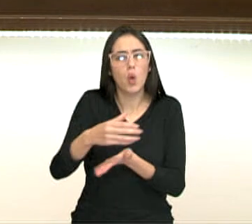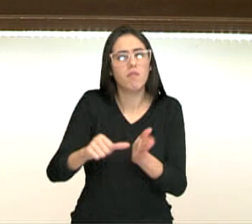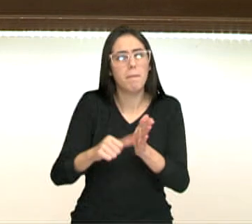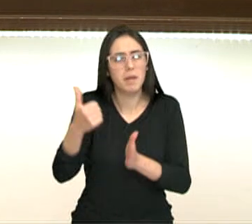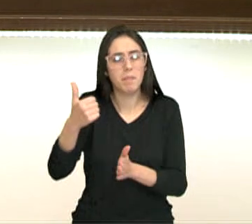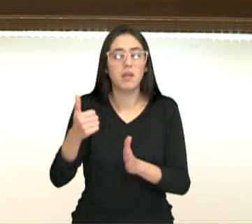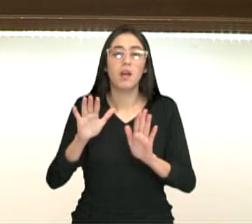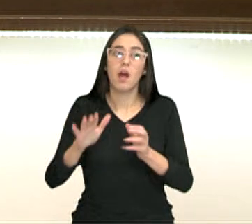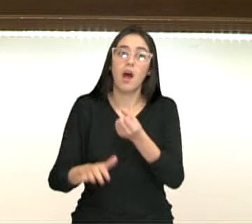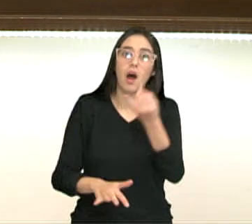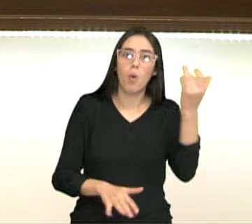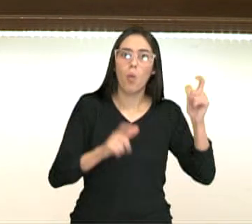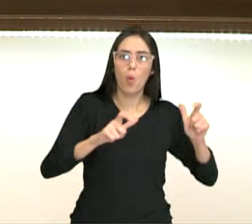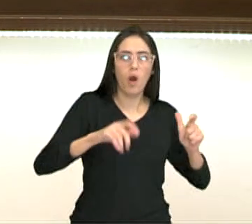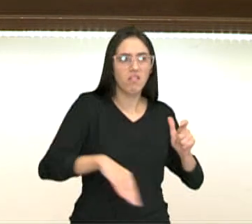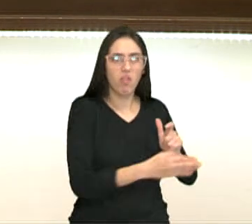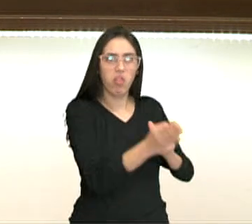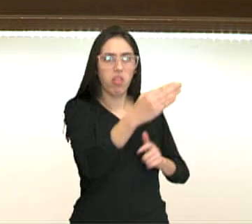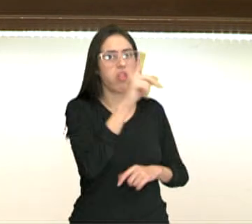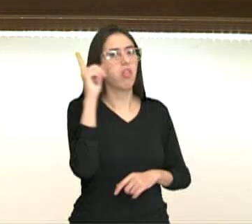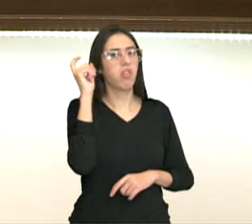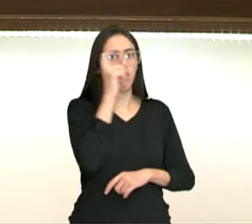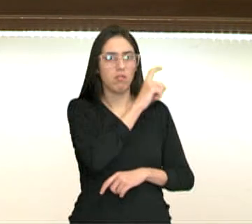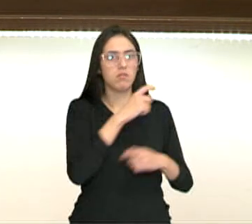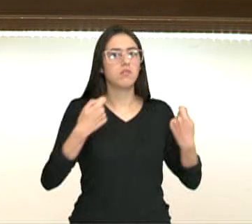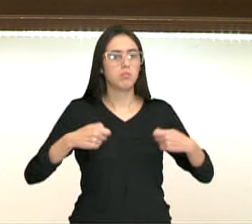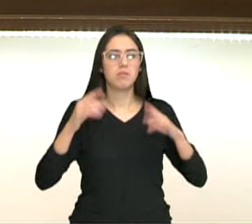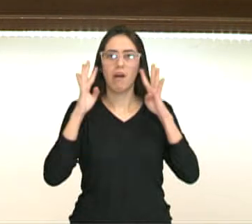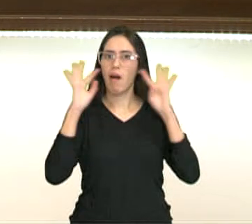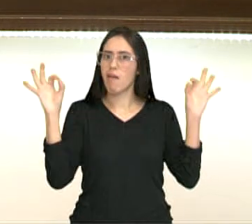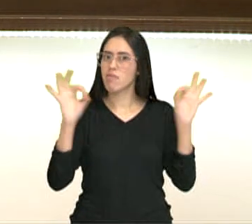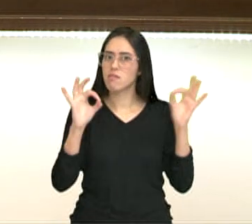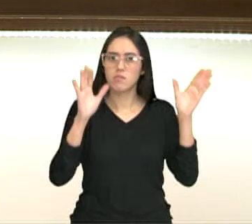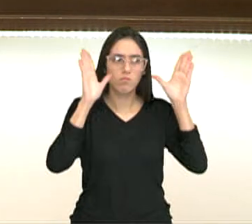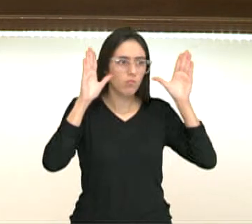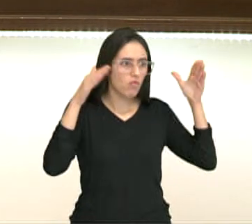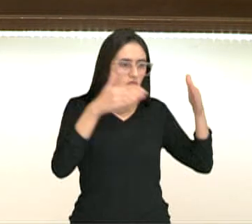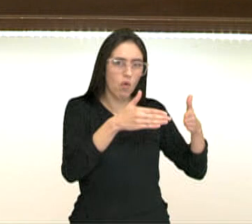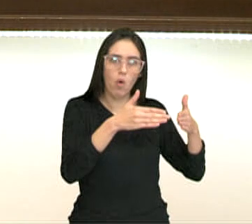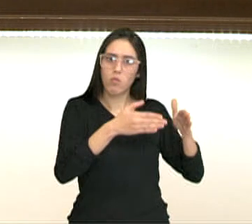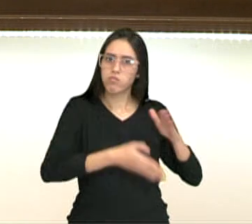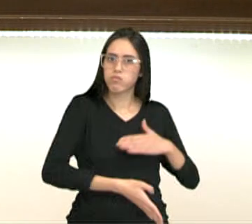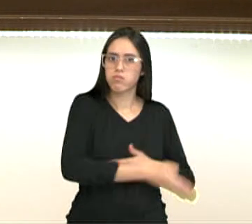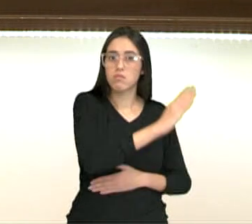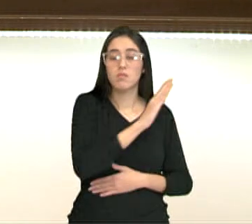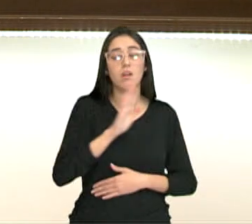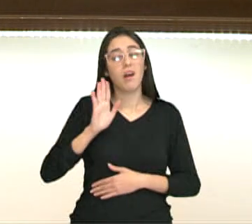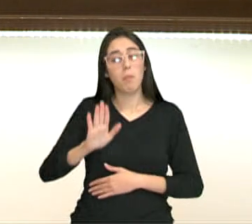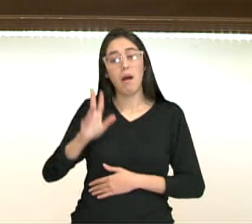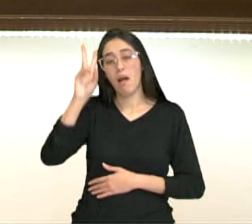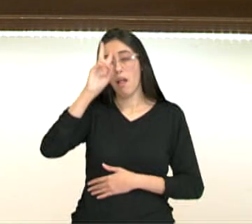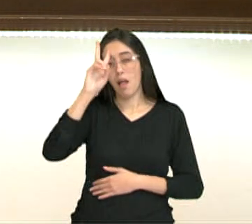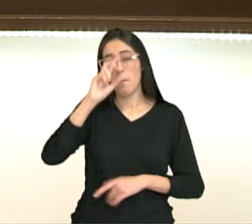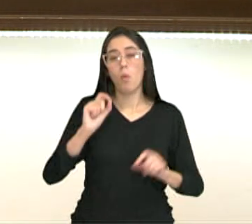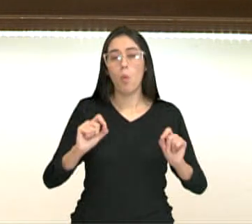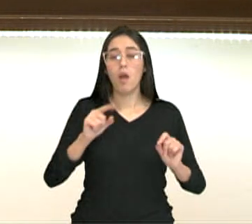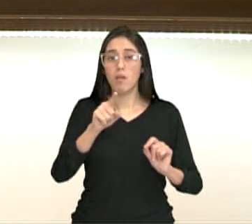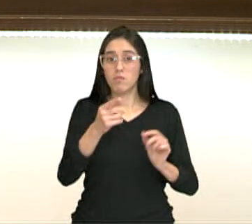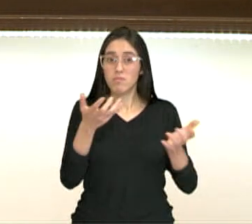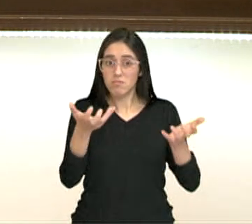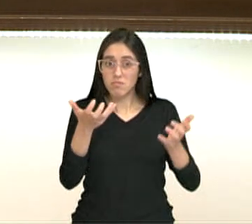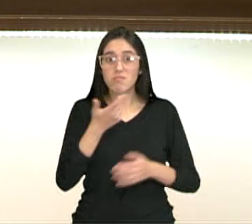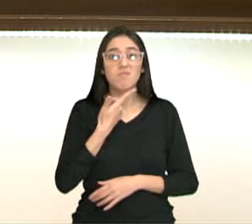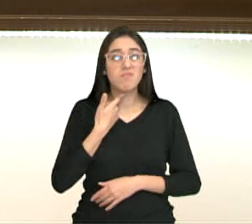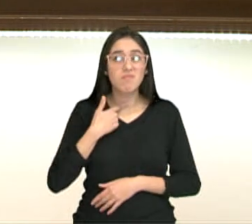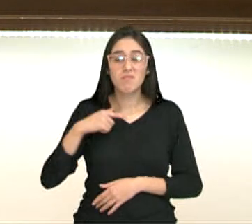trilhas são um pouquinho mais difíceis, precisam de mais atenção, concentração, mas lembrando assim, mesmo que você queira praticar e